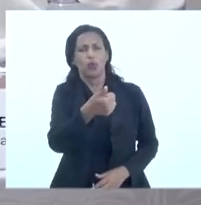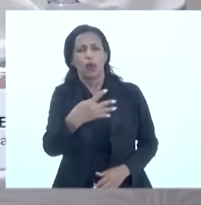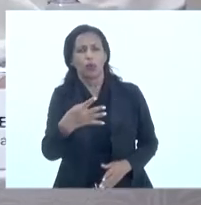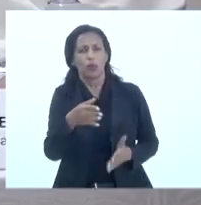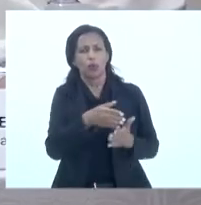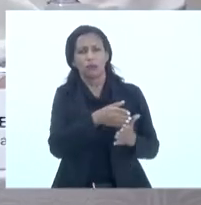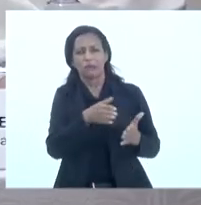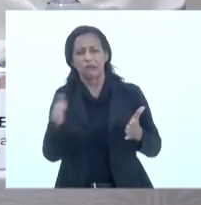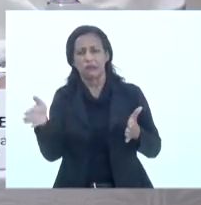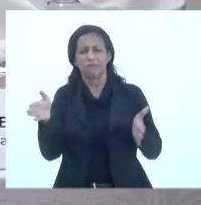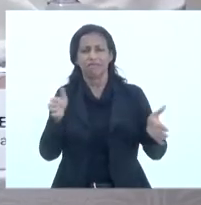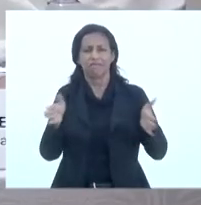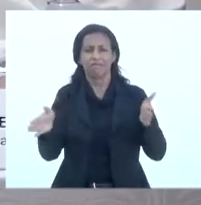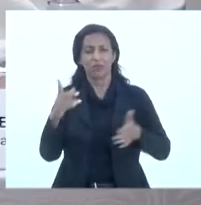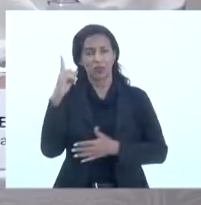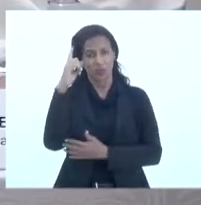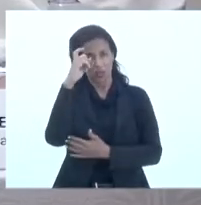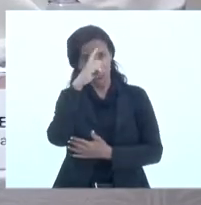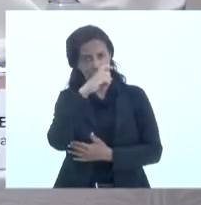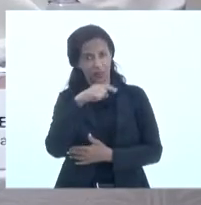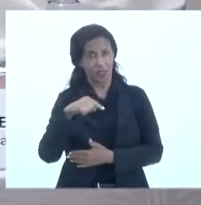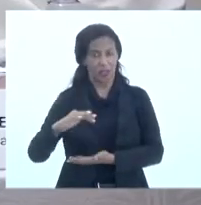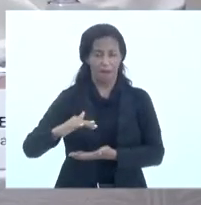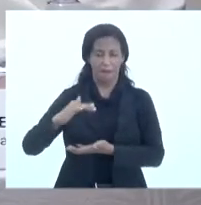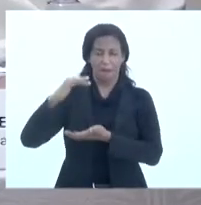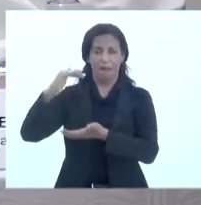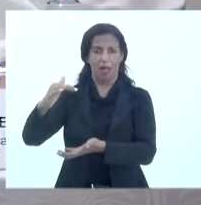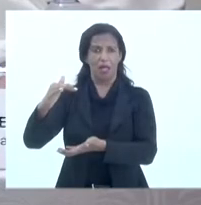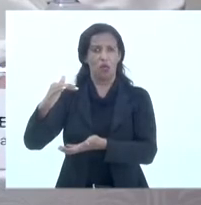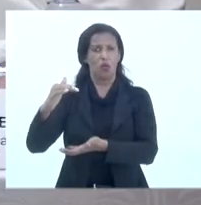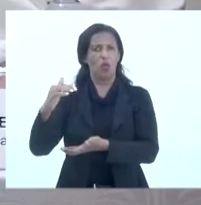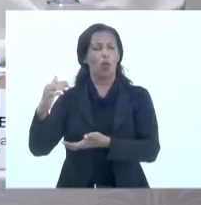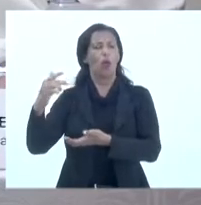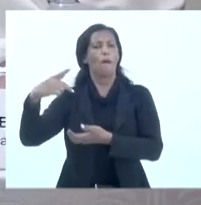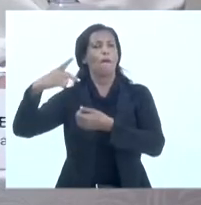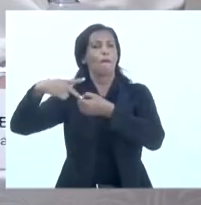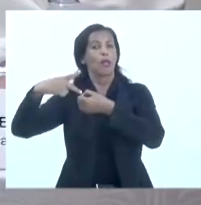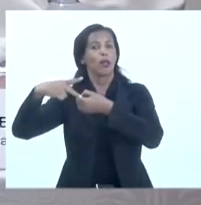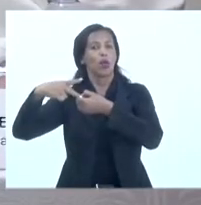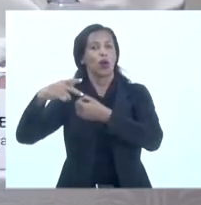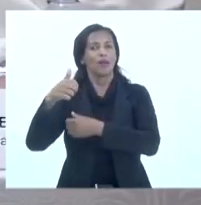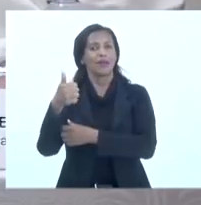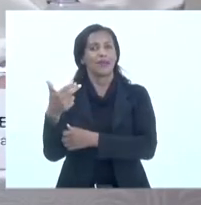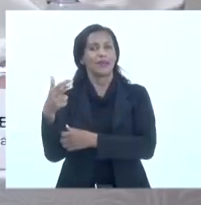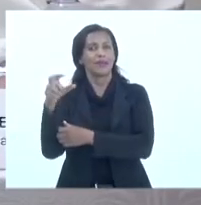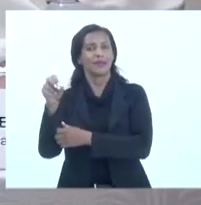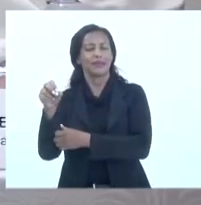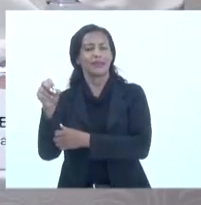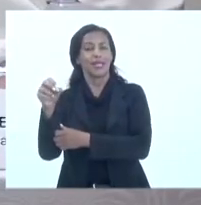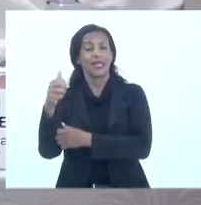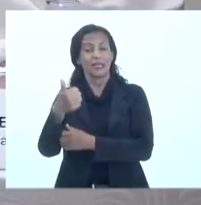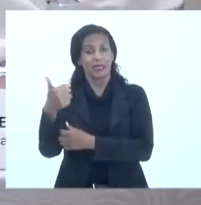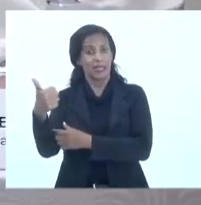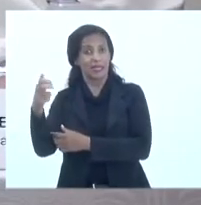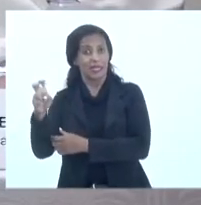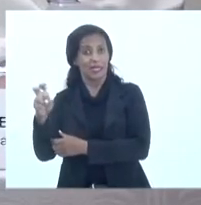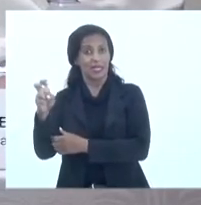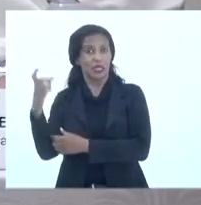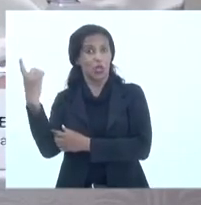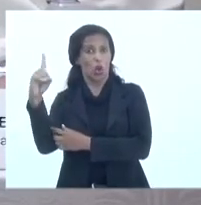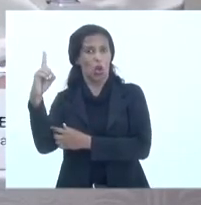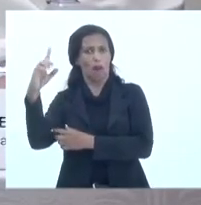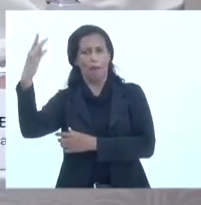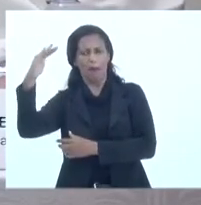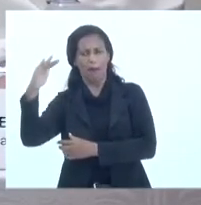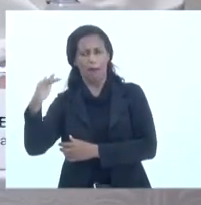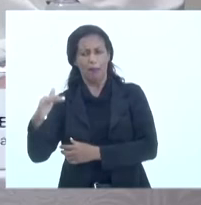difícil. Naquela ocasião, o preço do barril era 105 dólares. Caiu em fevereiro de 2016, para menos de 28